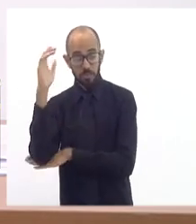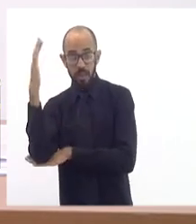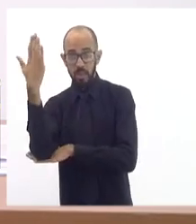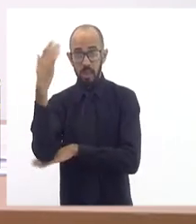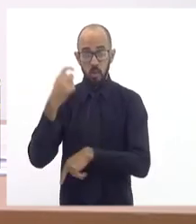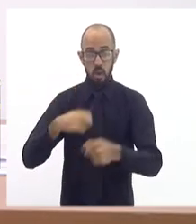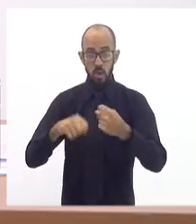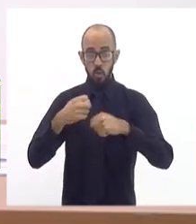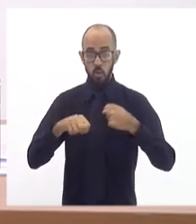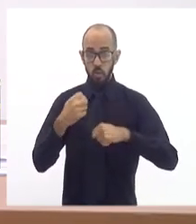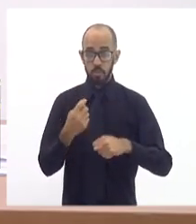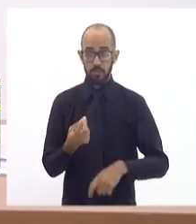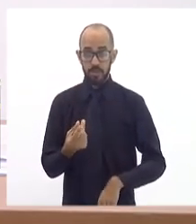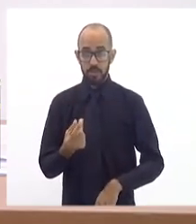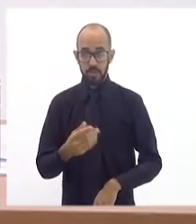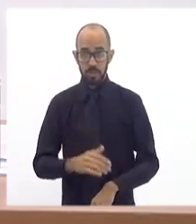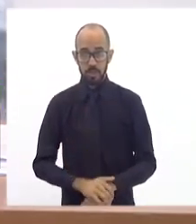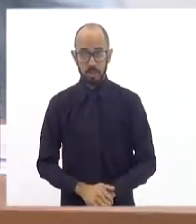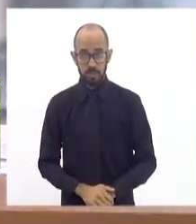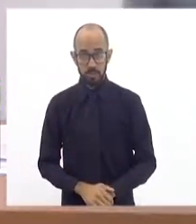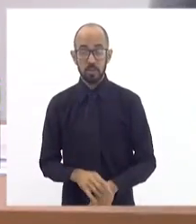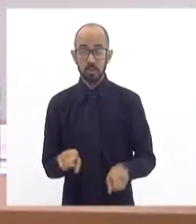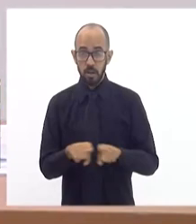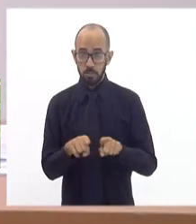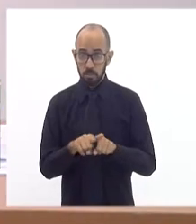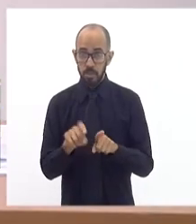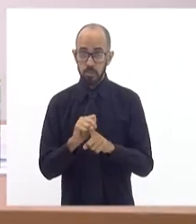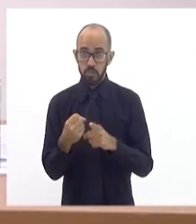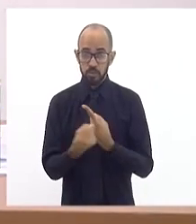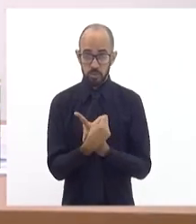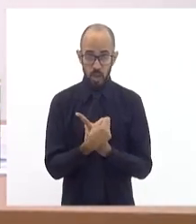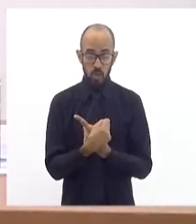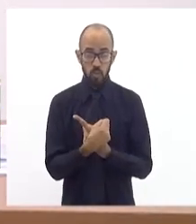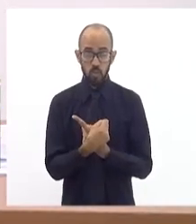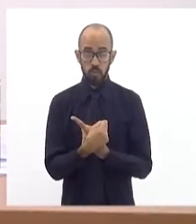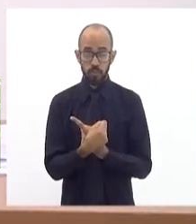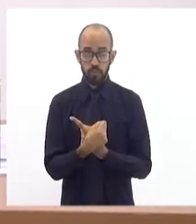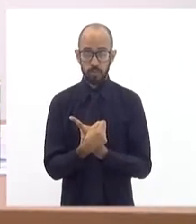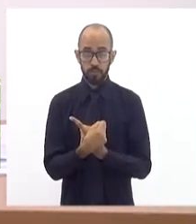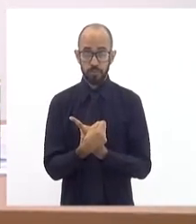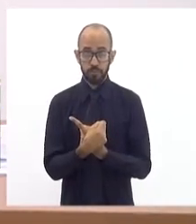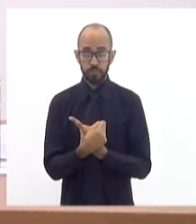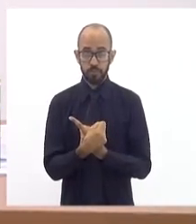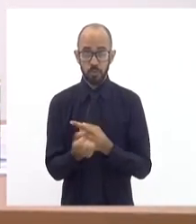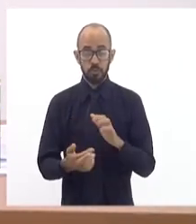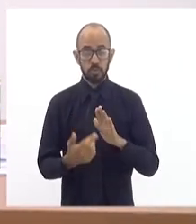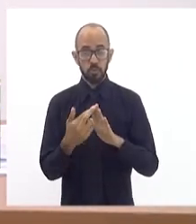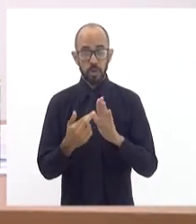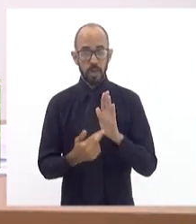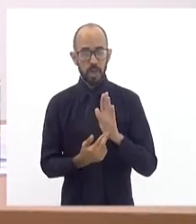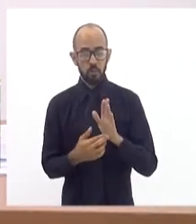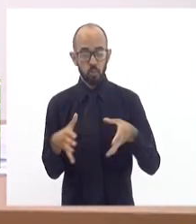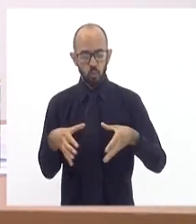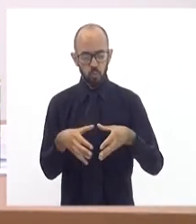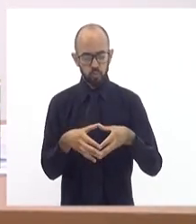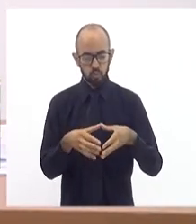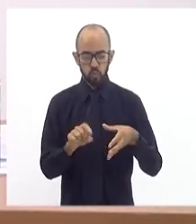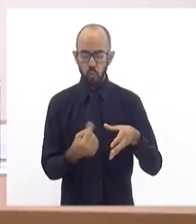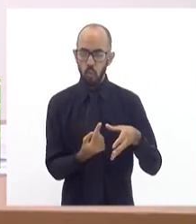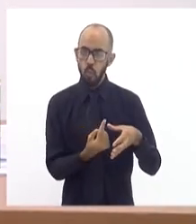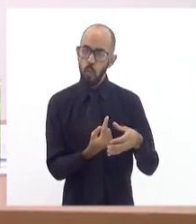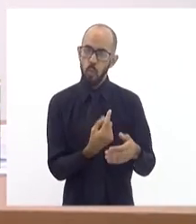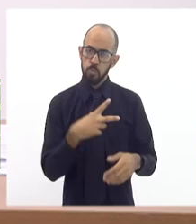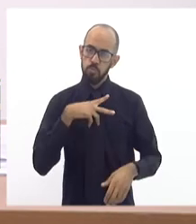e financeira e social tendo como parâmetro um conjunto ou isoladamente e tem